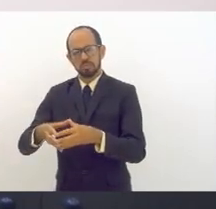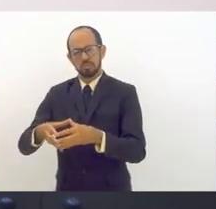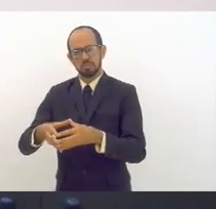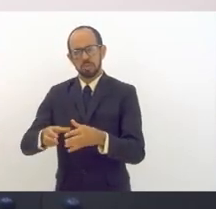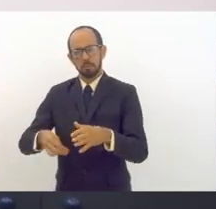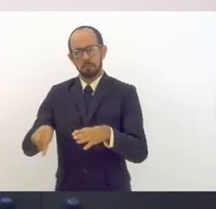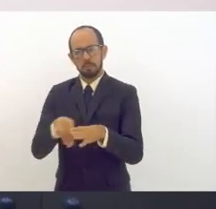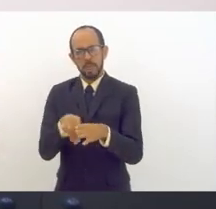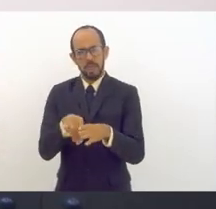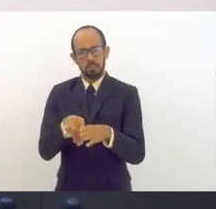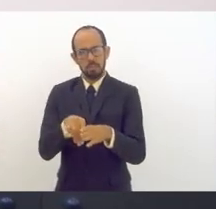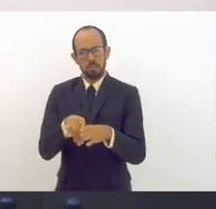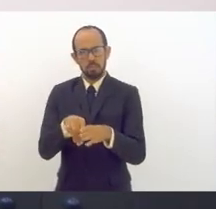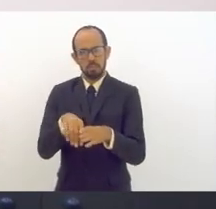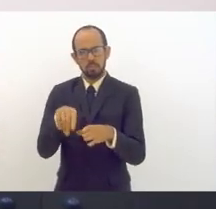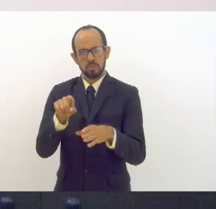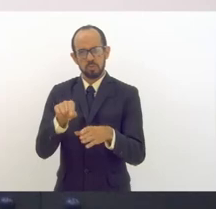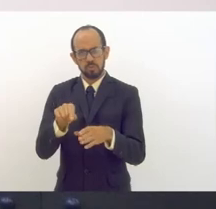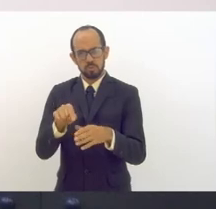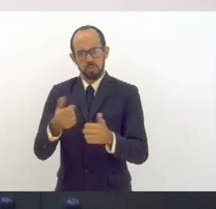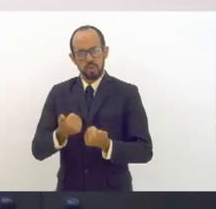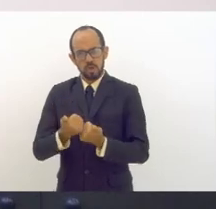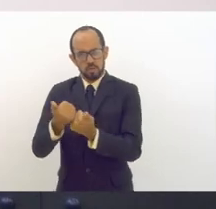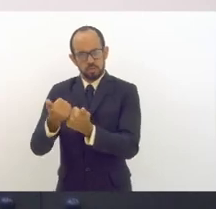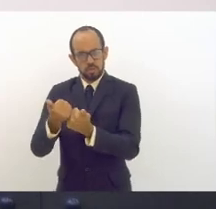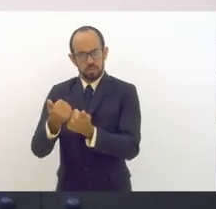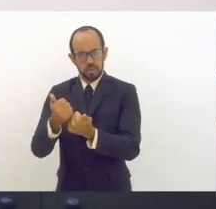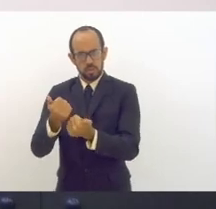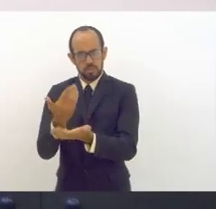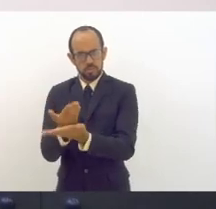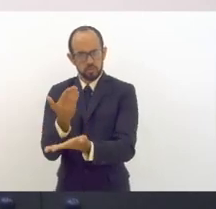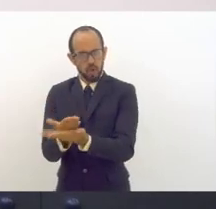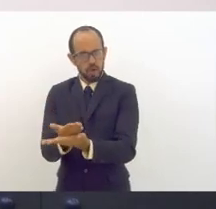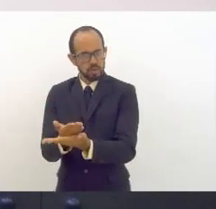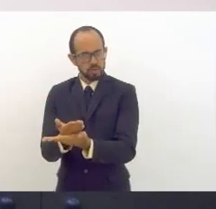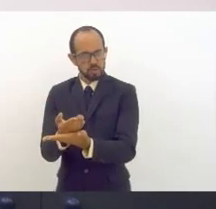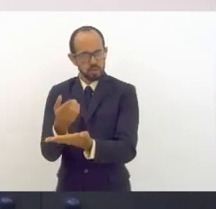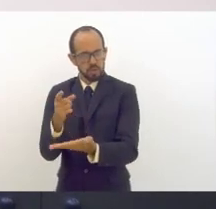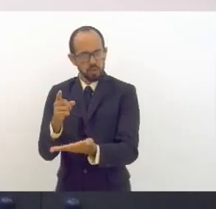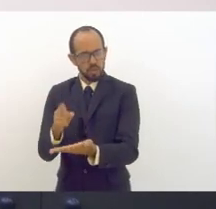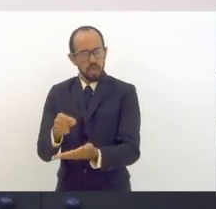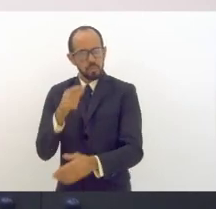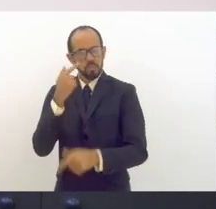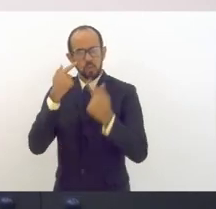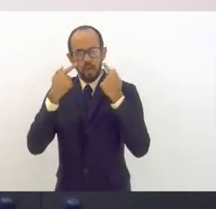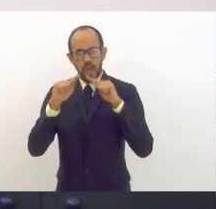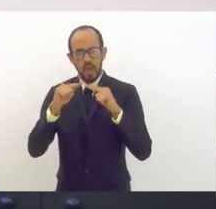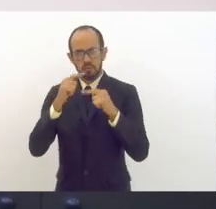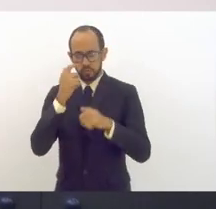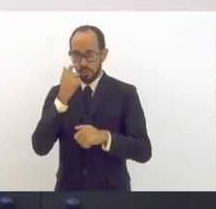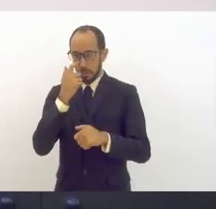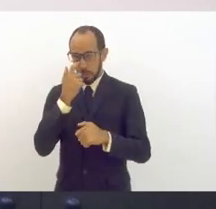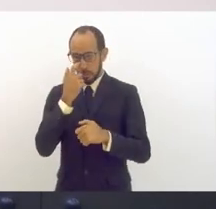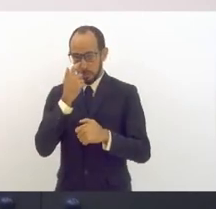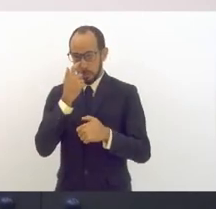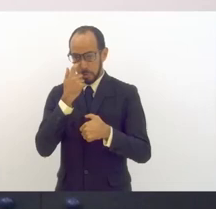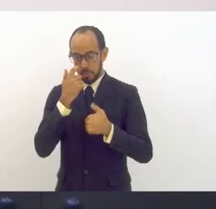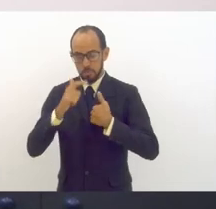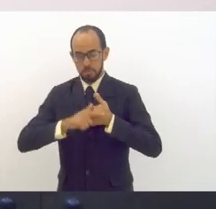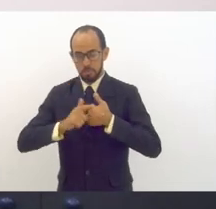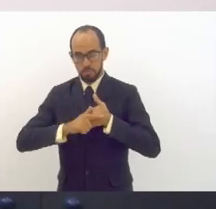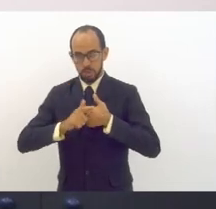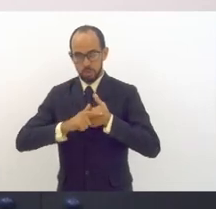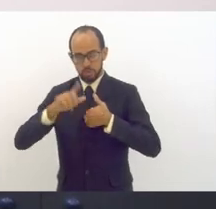o quadro técnico de gestão das escolas. Há uma defasagem também histórica. Então, tudo isso agrava o papel do diretor, sobretudo